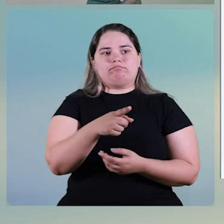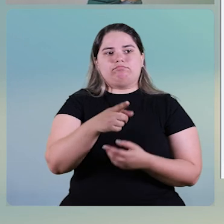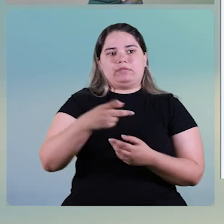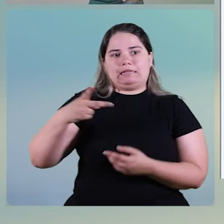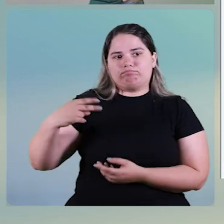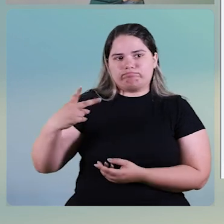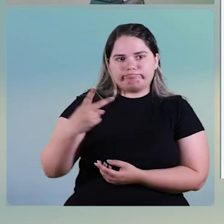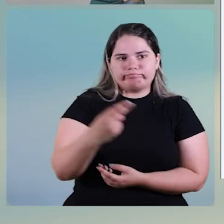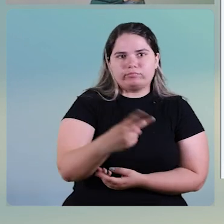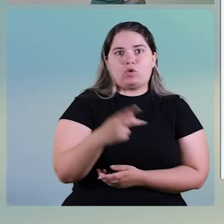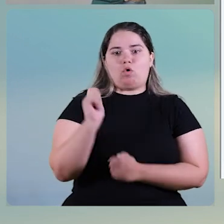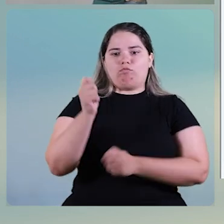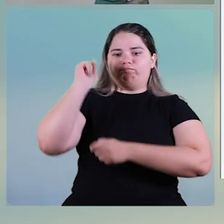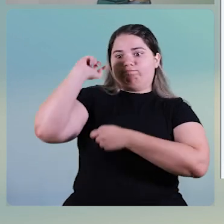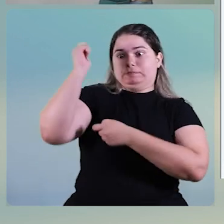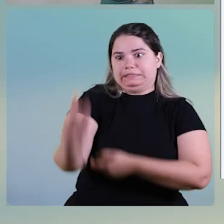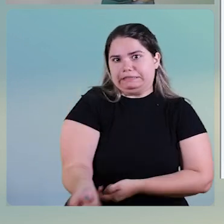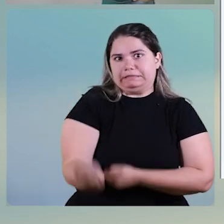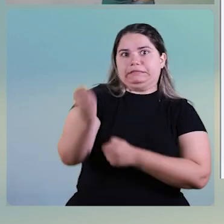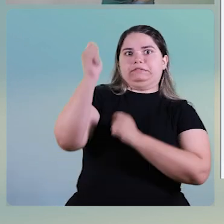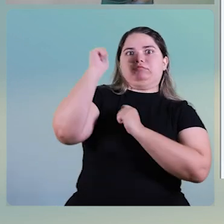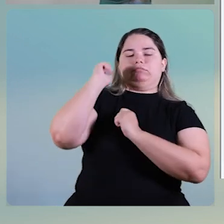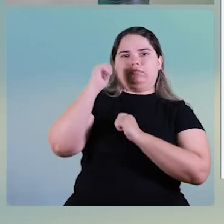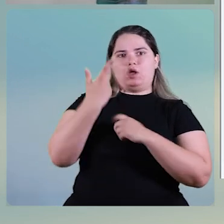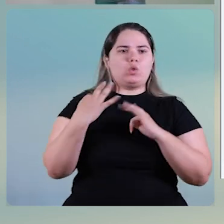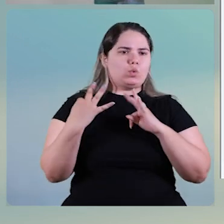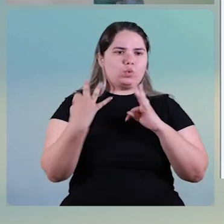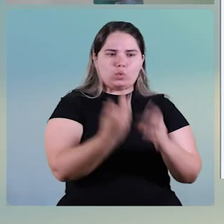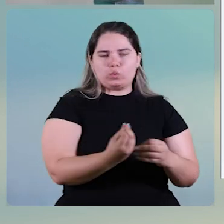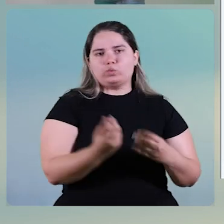são alavancas, a varinha de pescar, né?